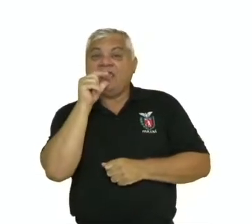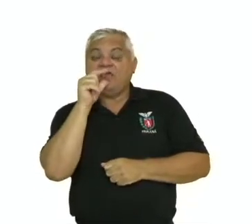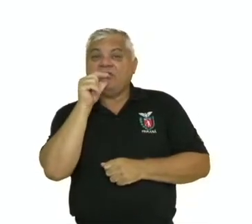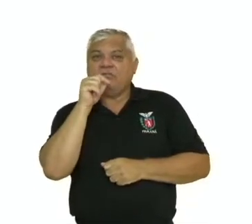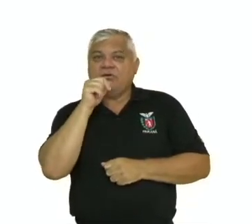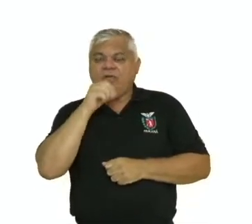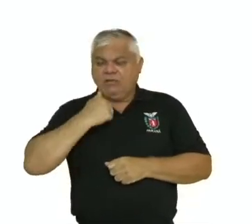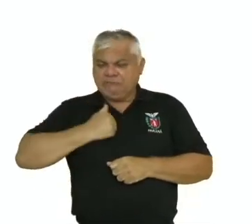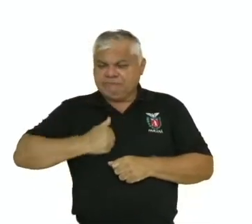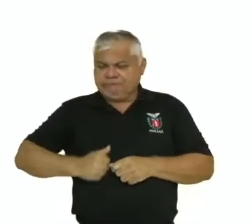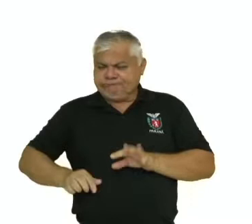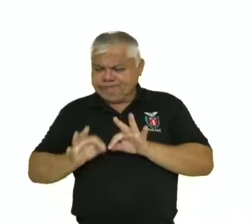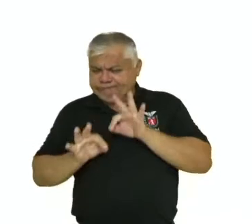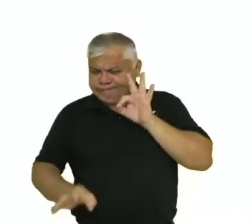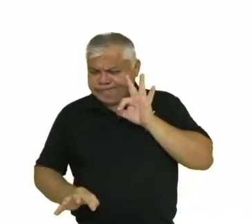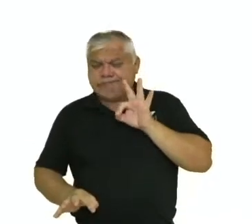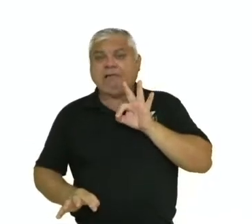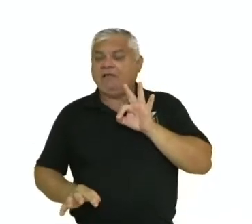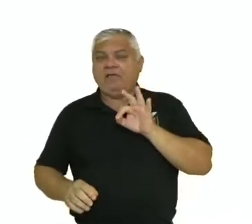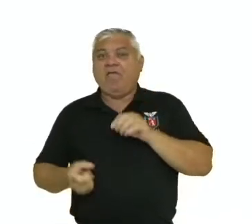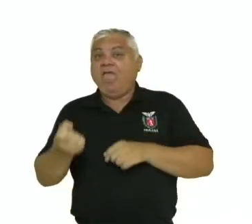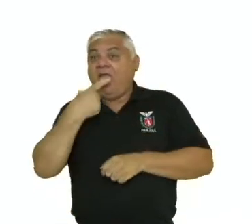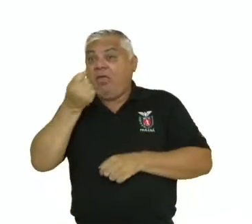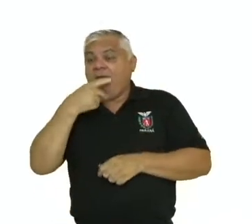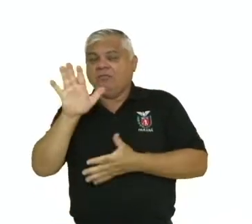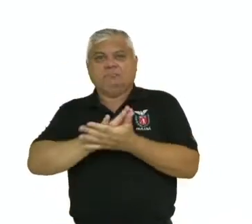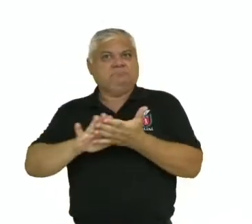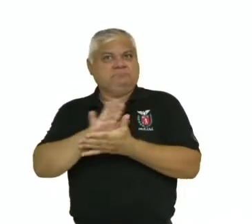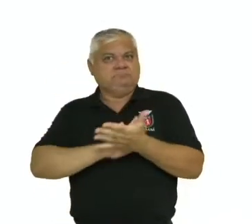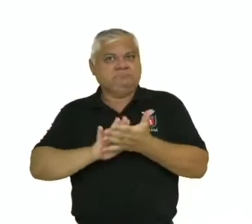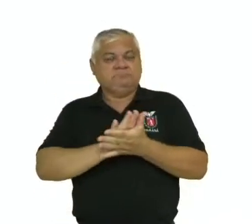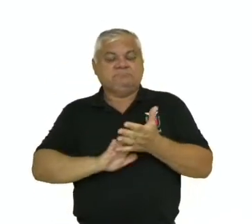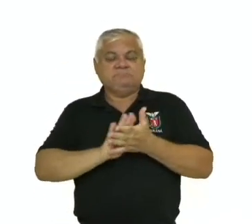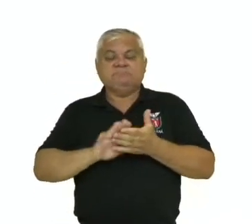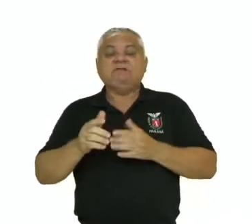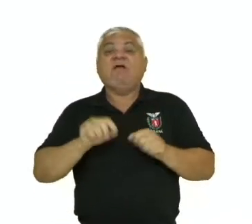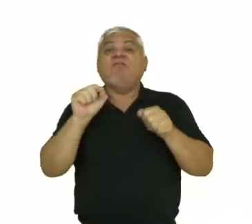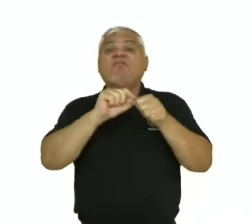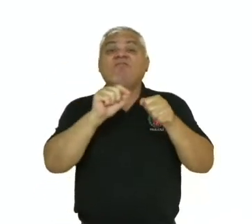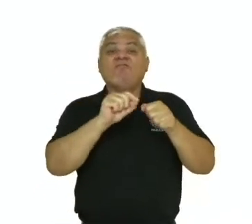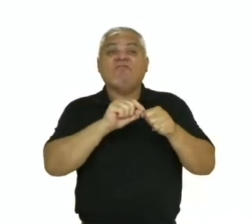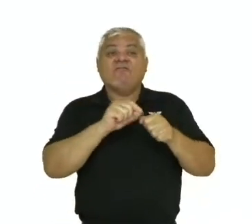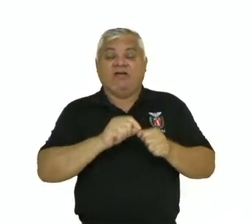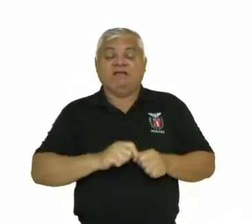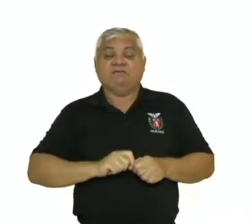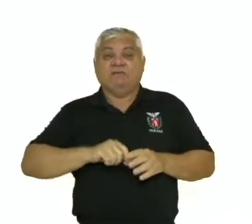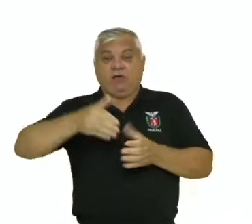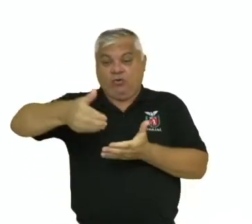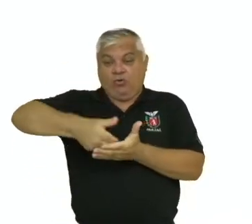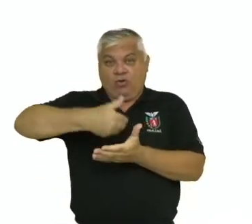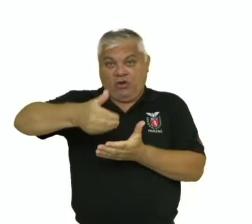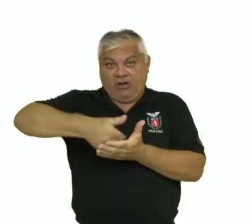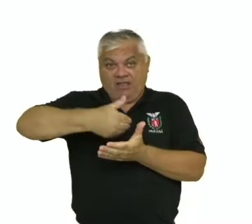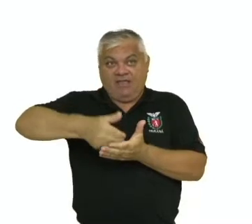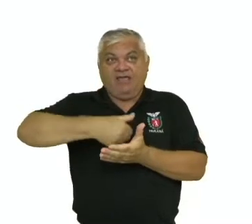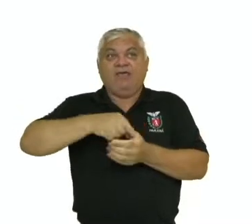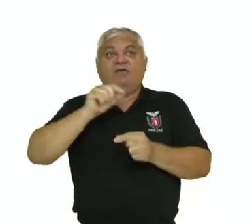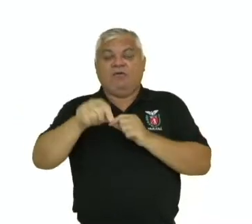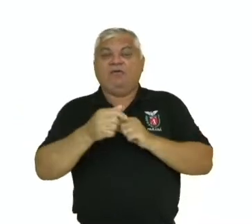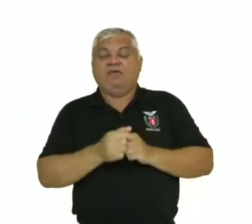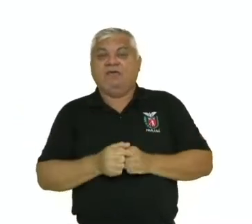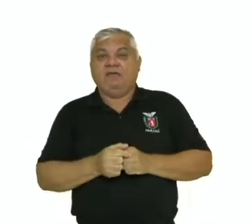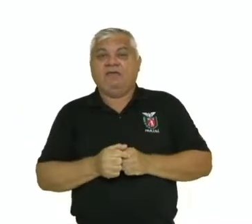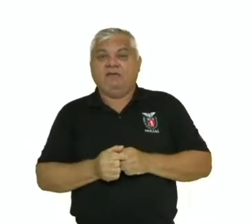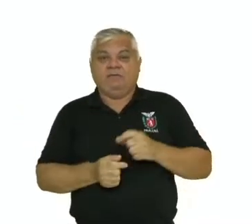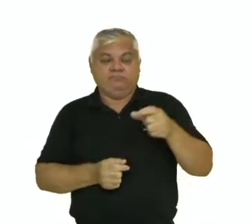diarreia começar. Não use medicamentos sem orientação médica. Nós temos a colher medida, onde a gente tem uma